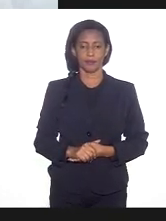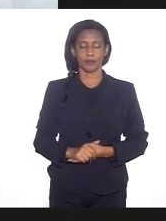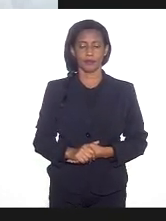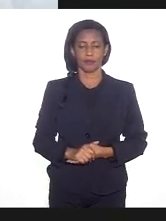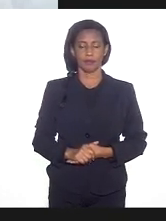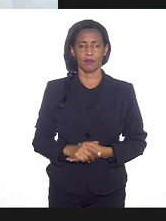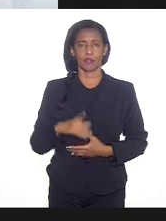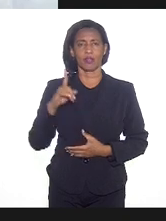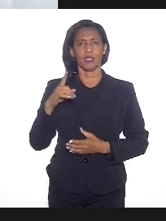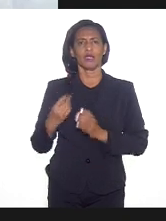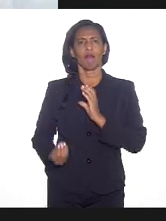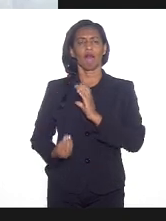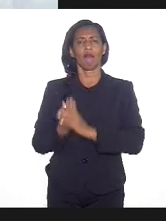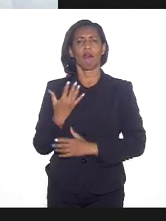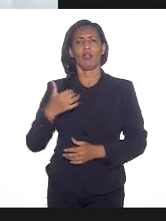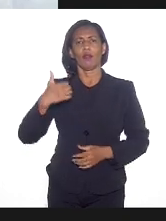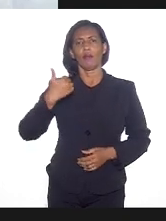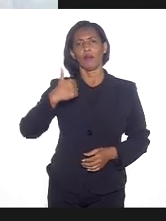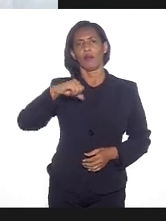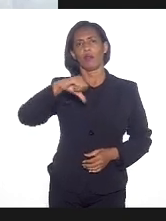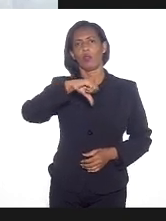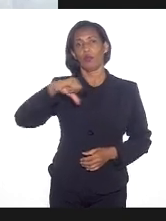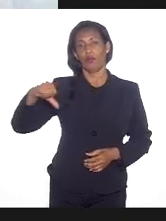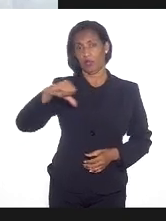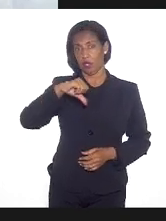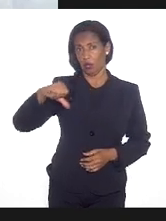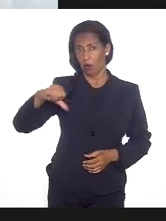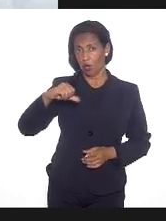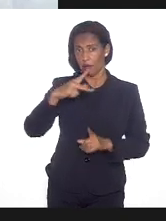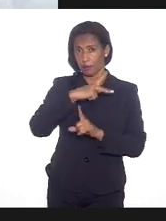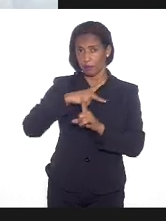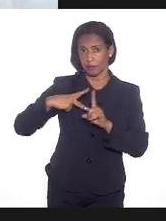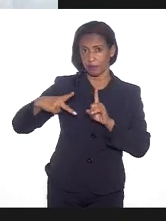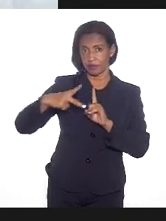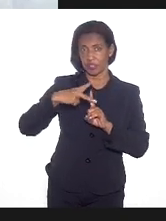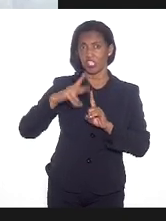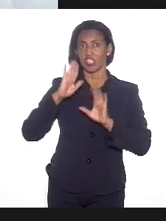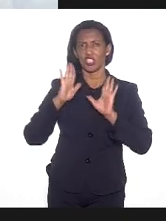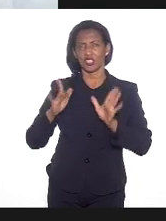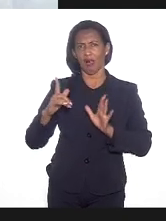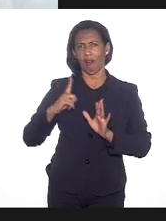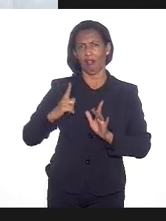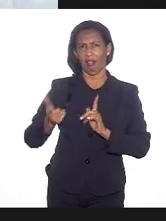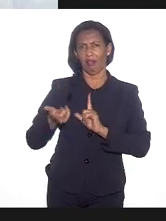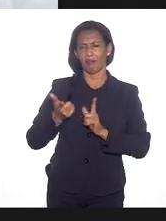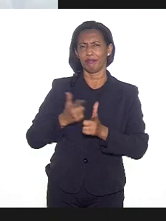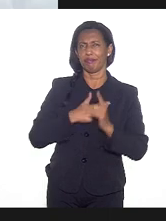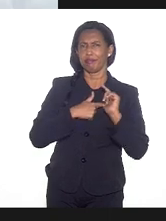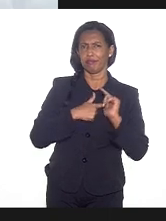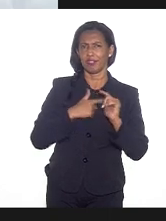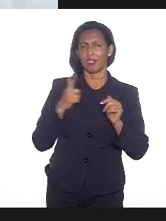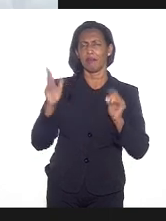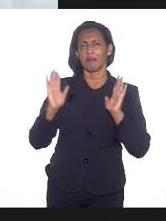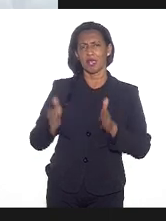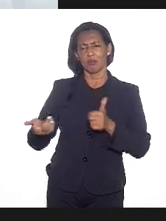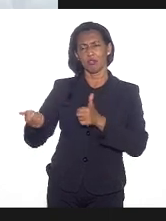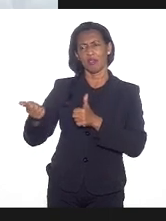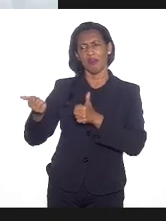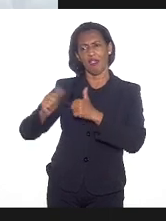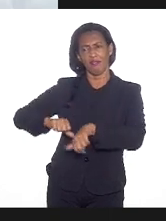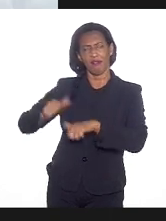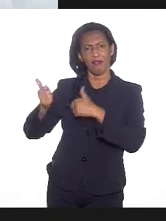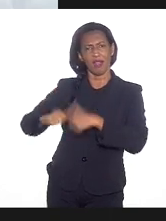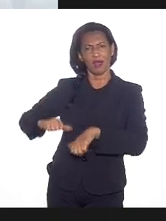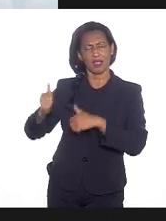desde a sua criação em 99, o Rio Previdência já apresentava déficit atuarial, no mesmo ano houve avaliação